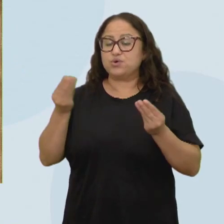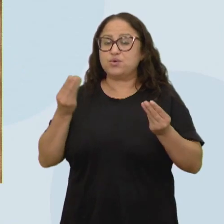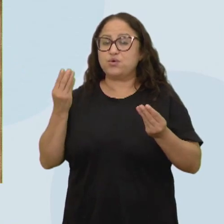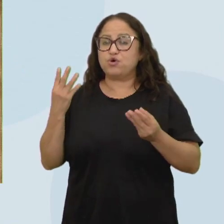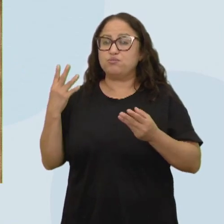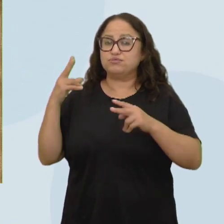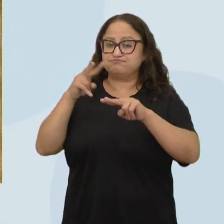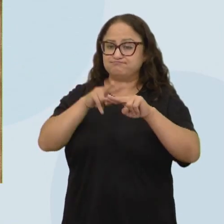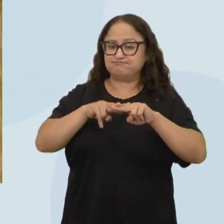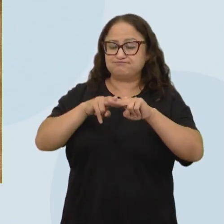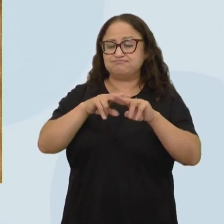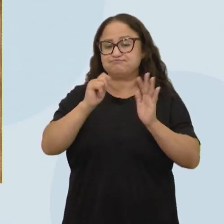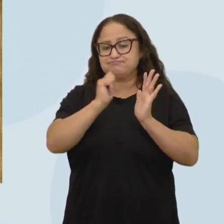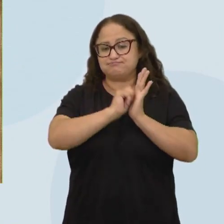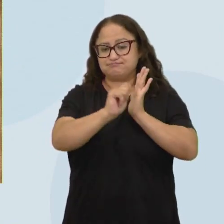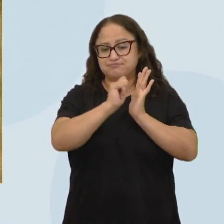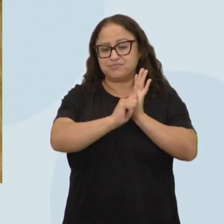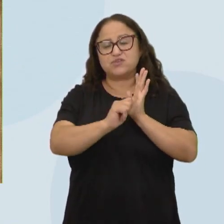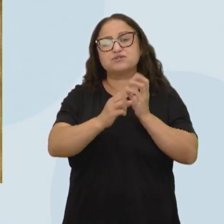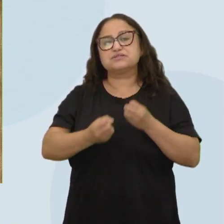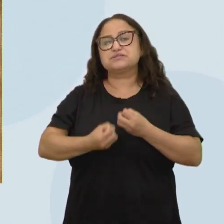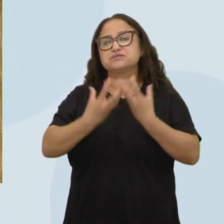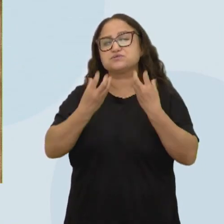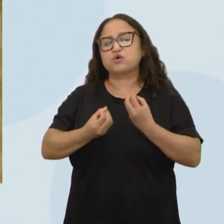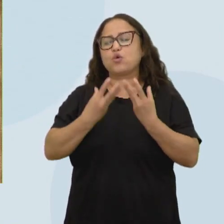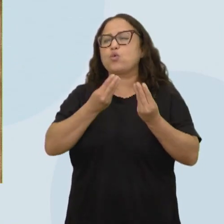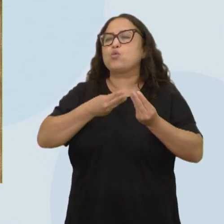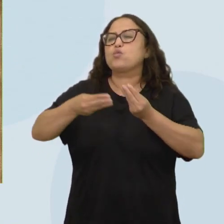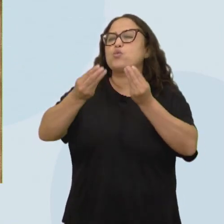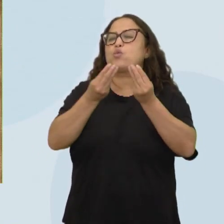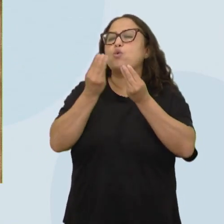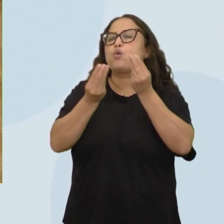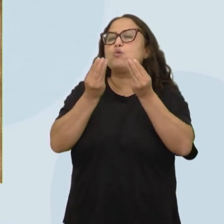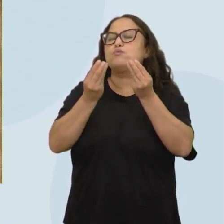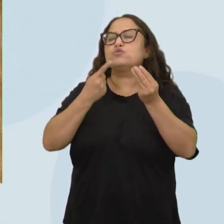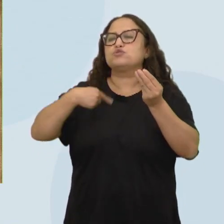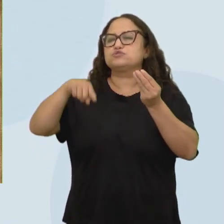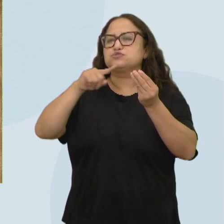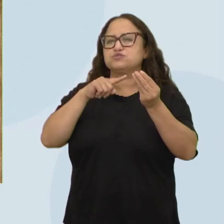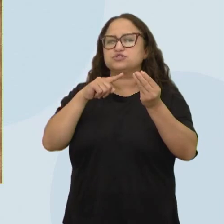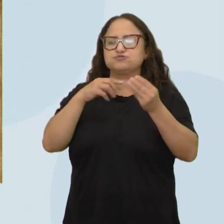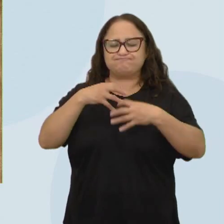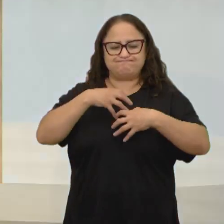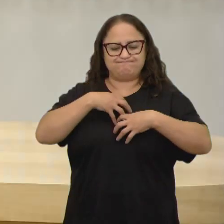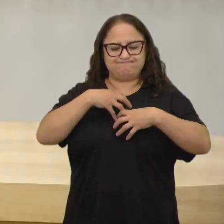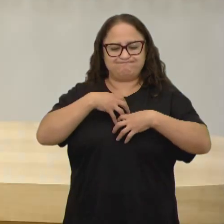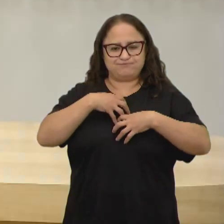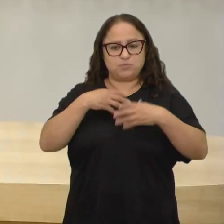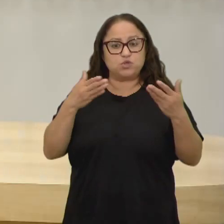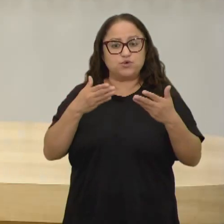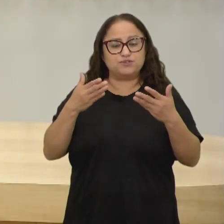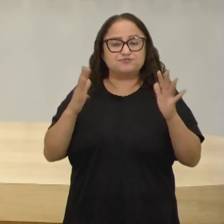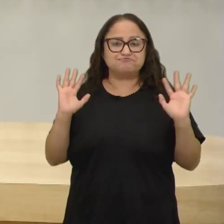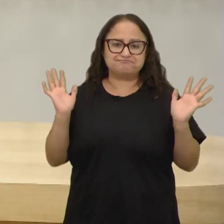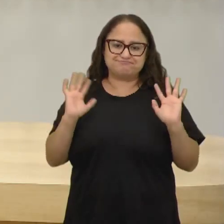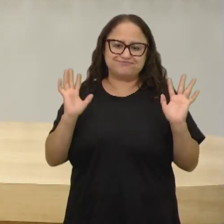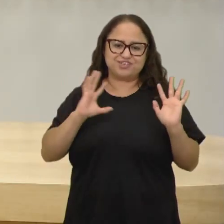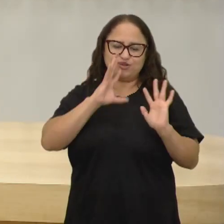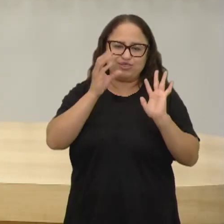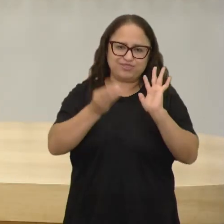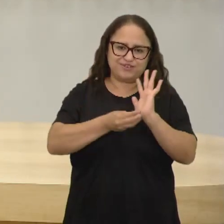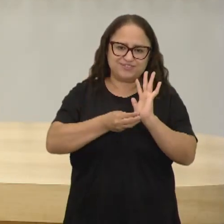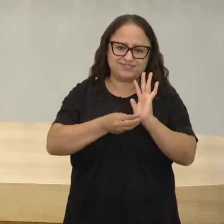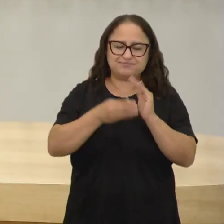de aprendizagem para que vocês contem para a gente como se sentiram no encontro de hoje. E me despeço de todos e todas